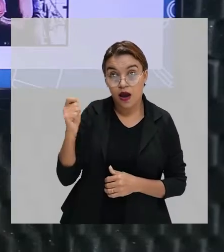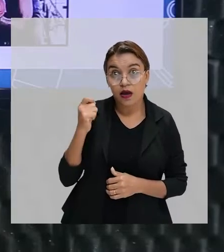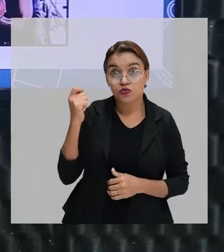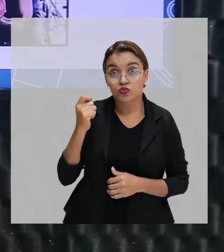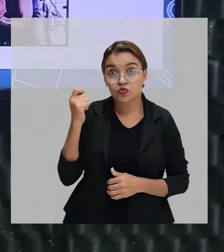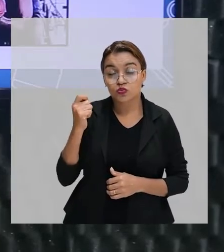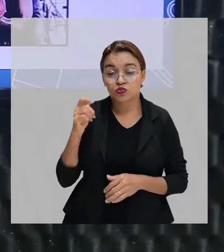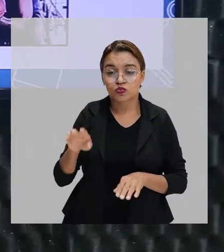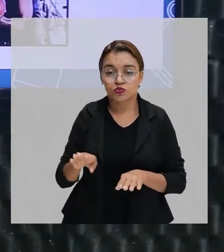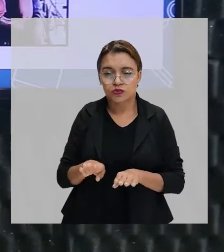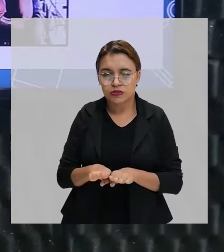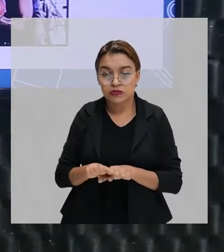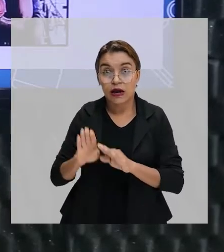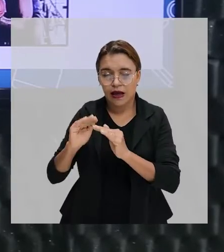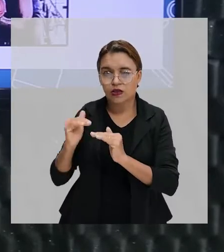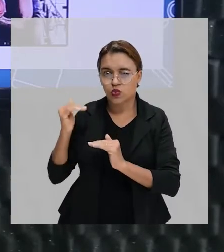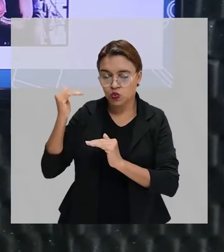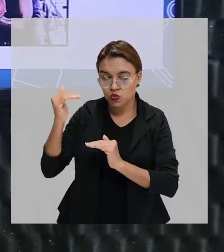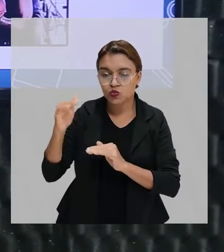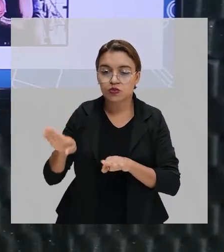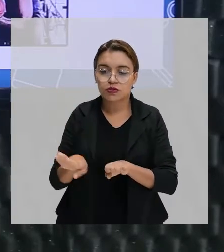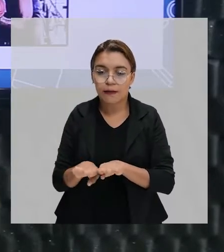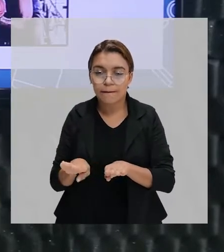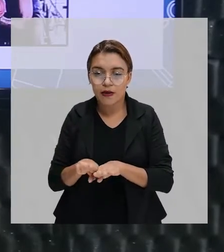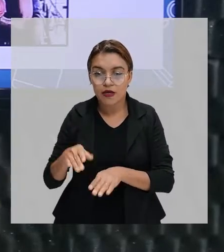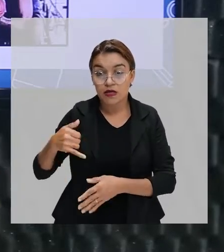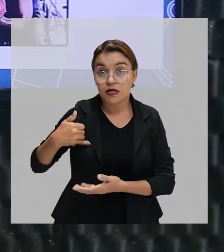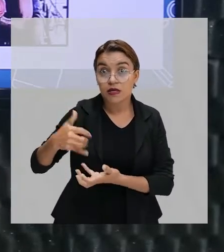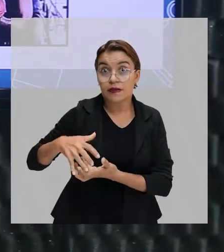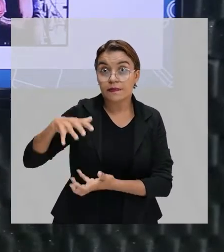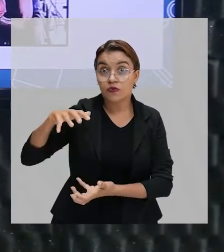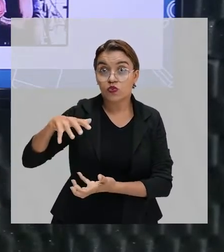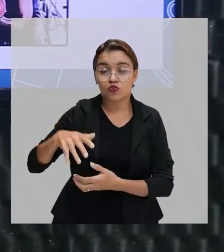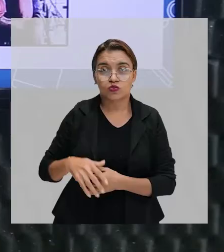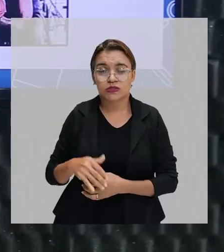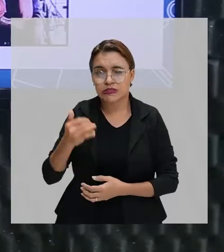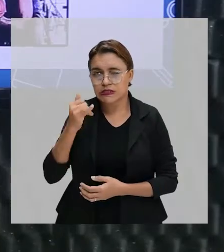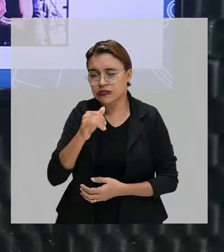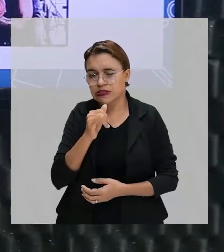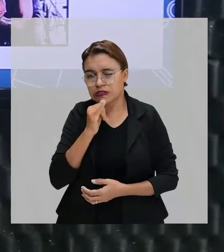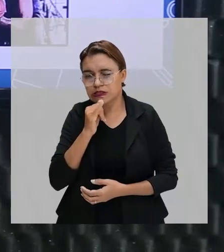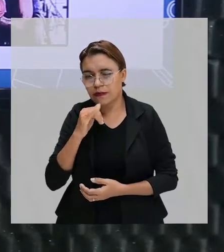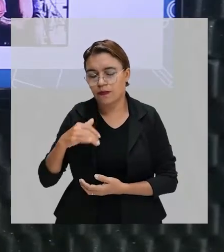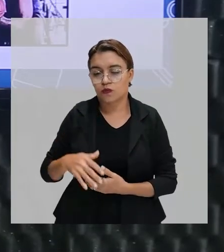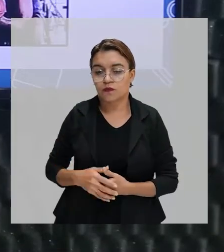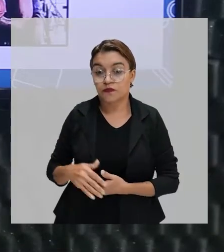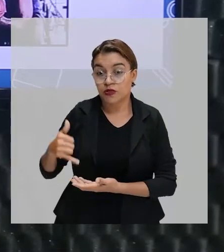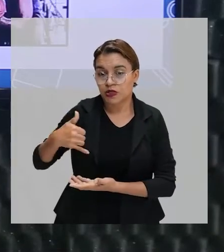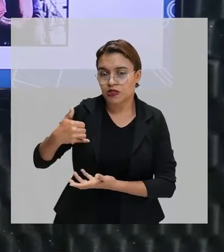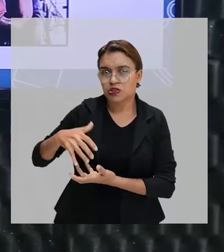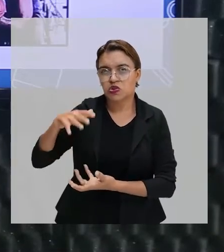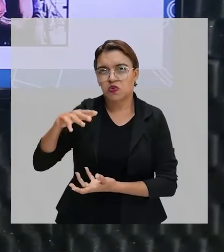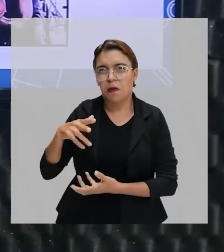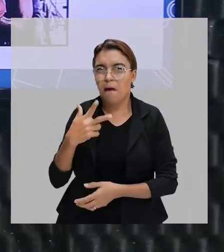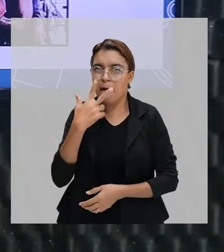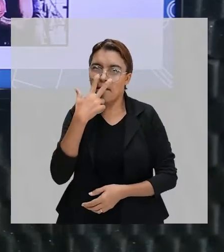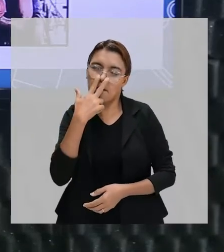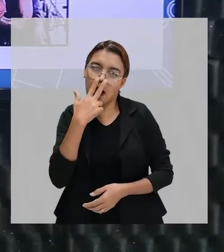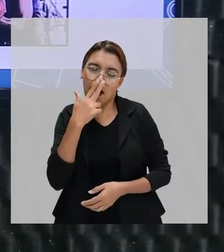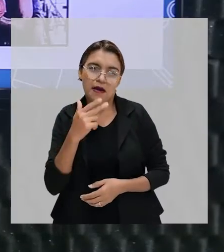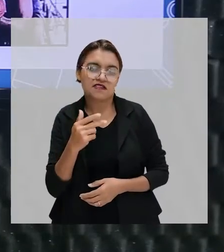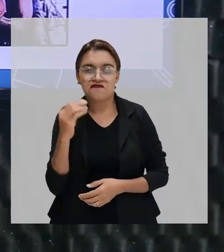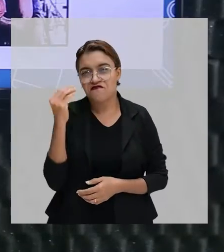e pense uma imagem muito errada em relação a idoso as nós imaginarmos que o idoso ela é frágil é